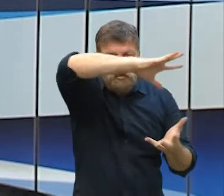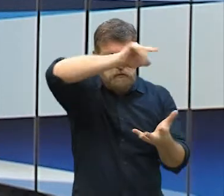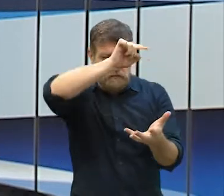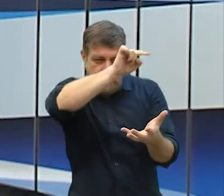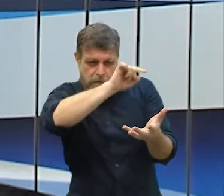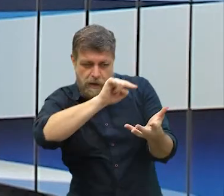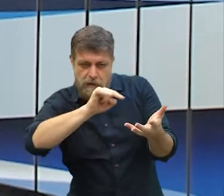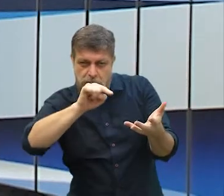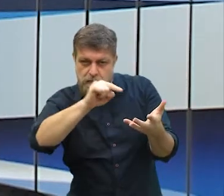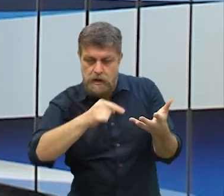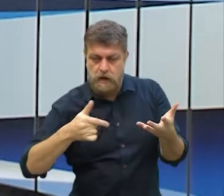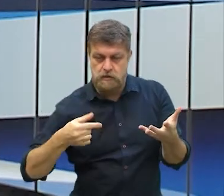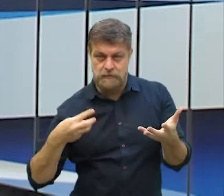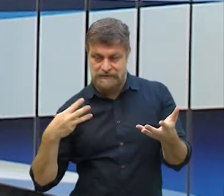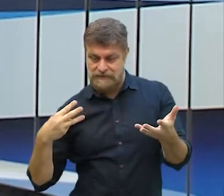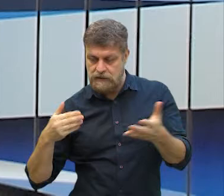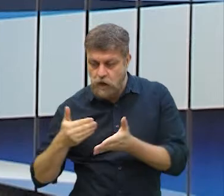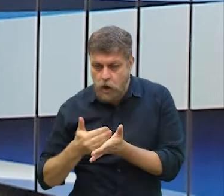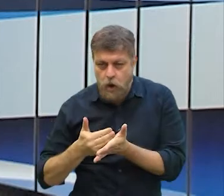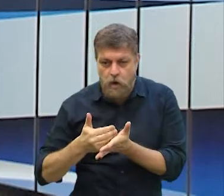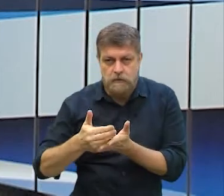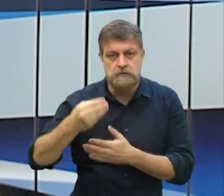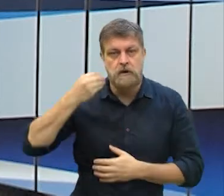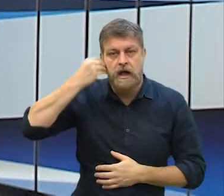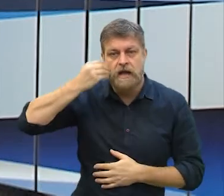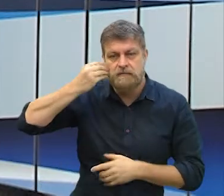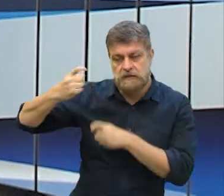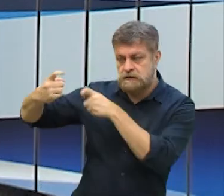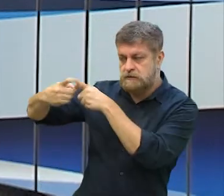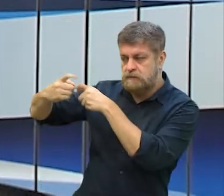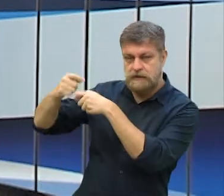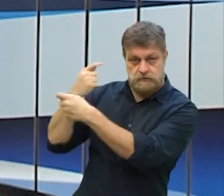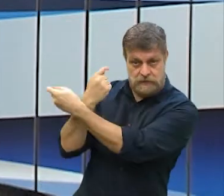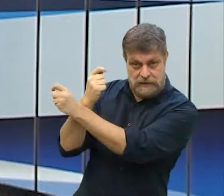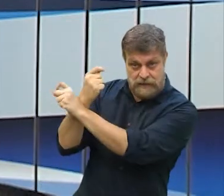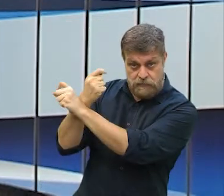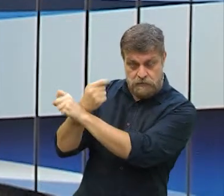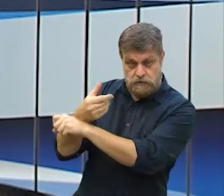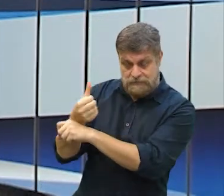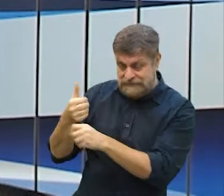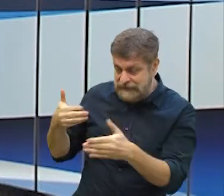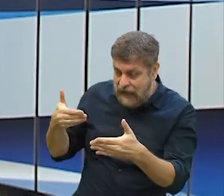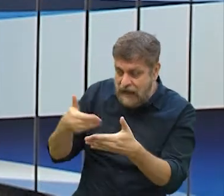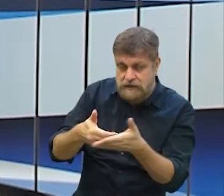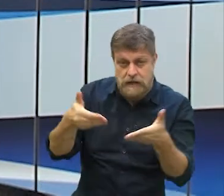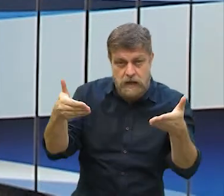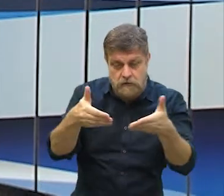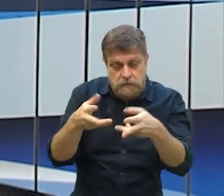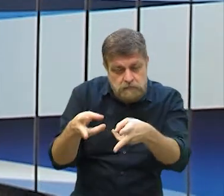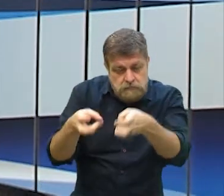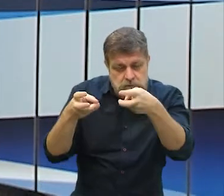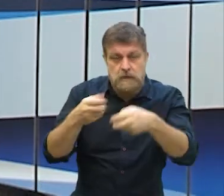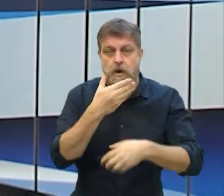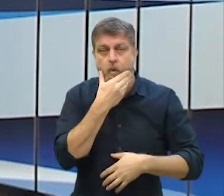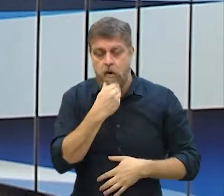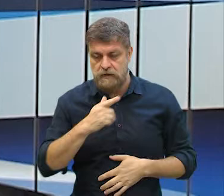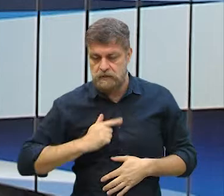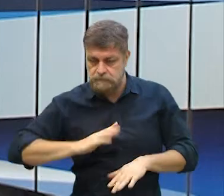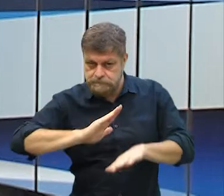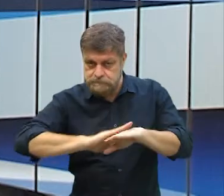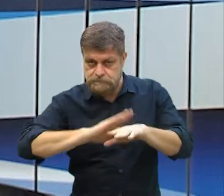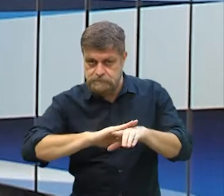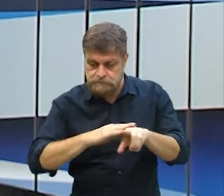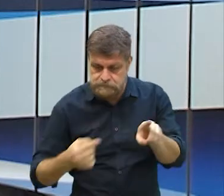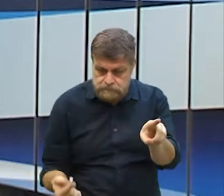campanha mundial começou em 2003. A experiência do Dr. Alexandre de 2006 para cá, a gente vê que os